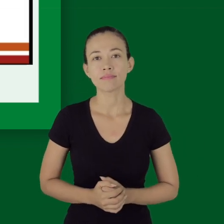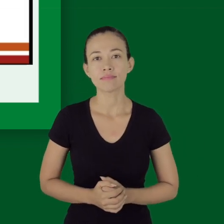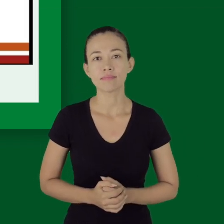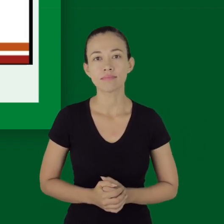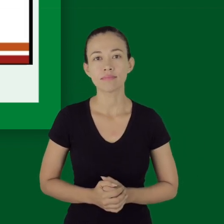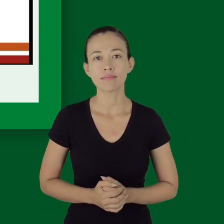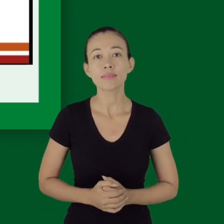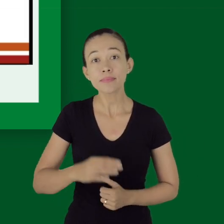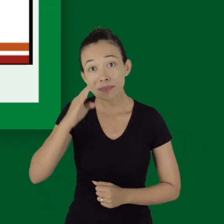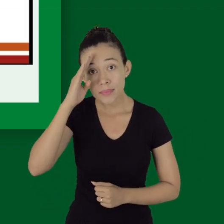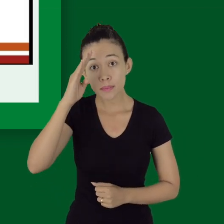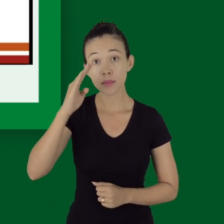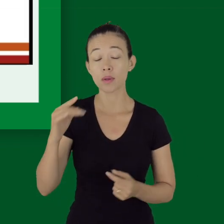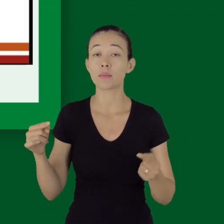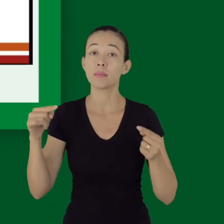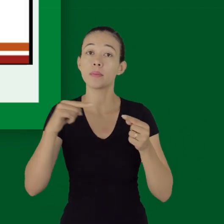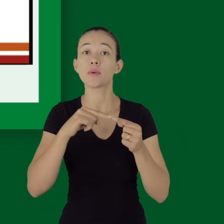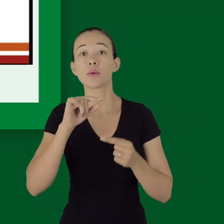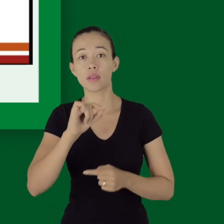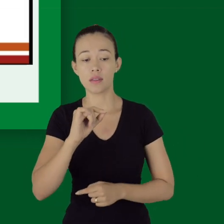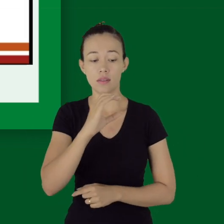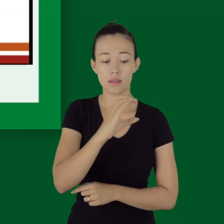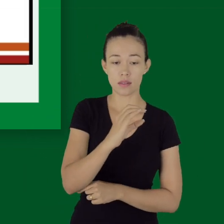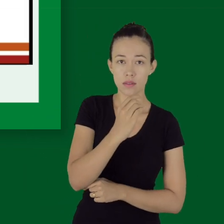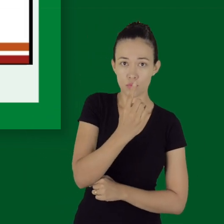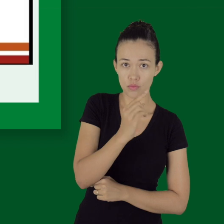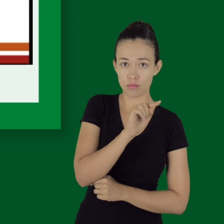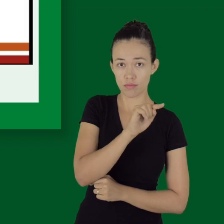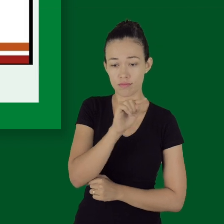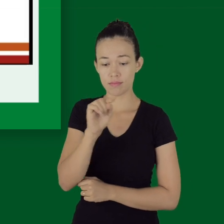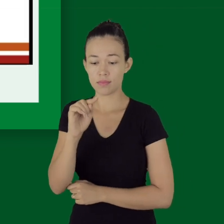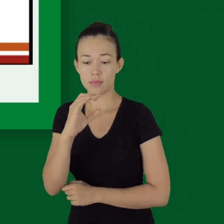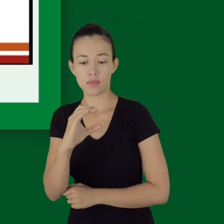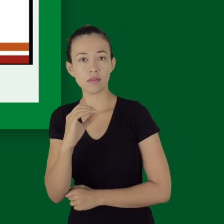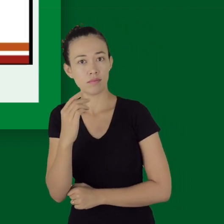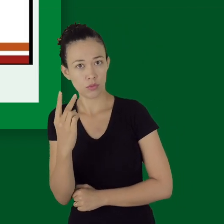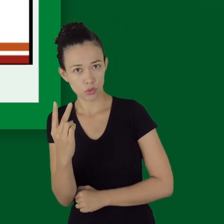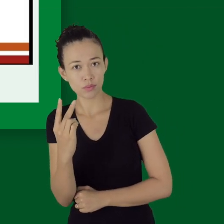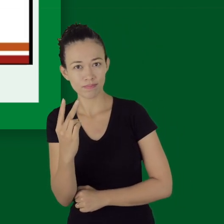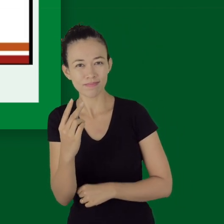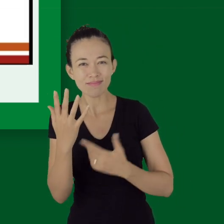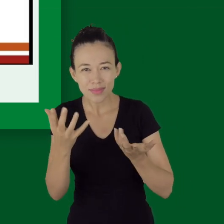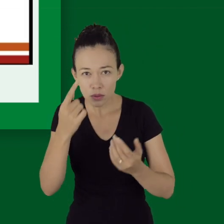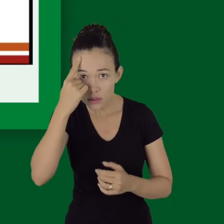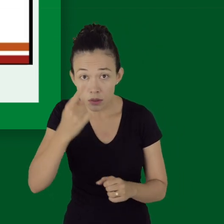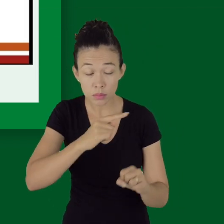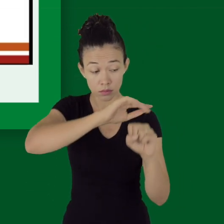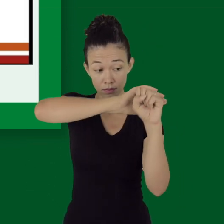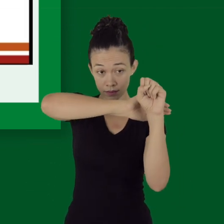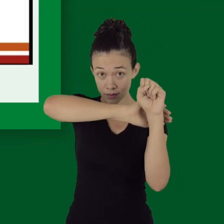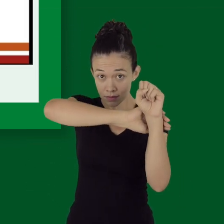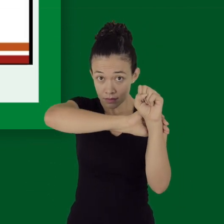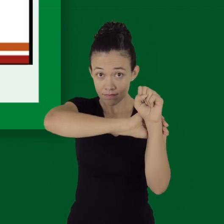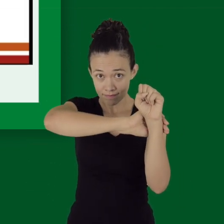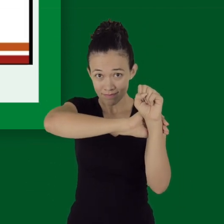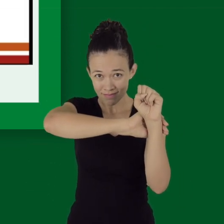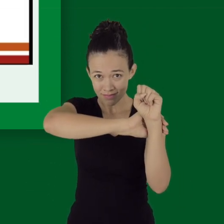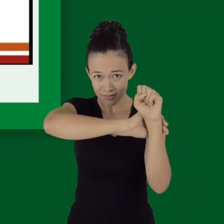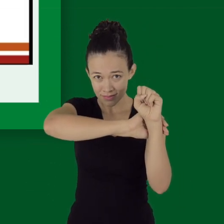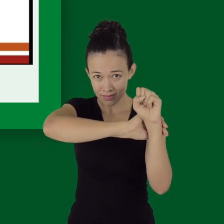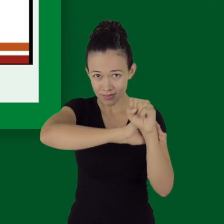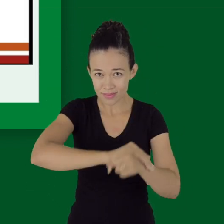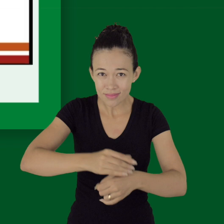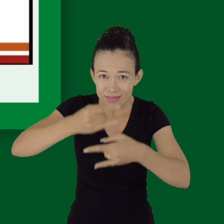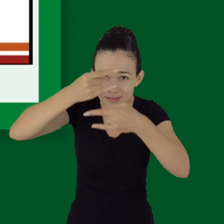inferiores. Principalmente correspondências a nível de C1 a C3. Então, se eu tenho